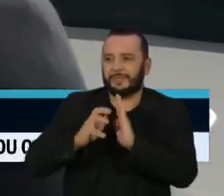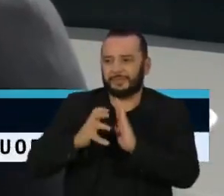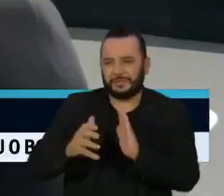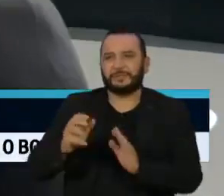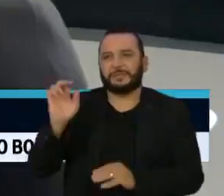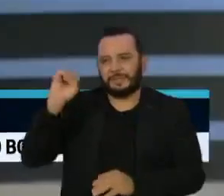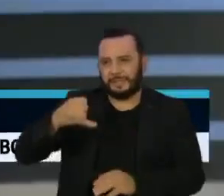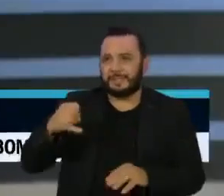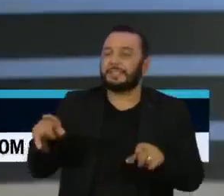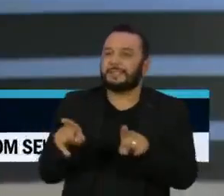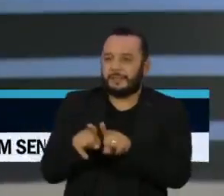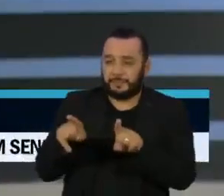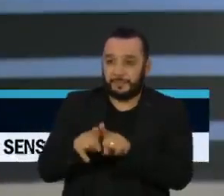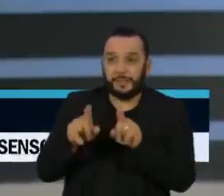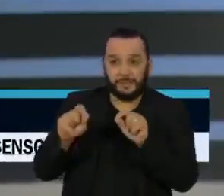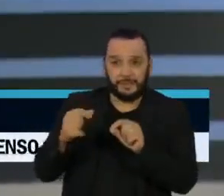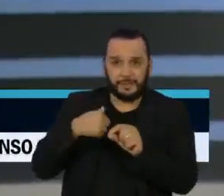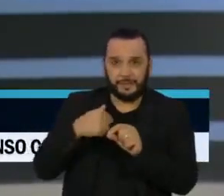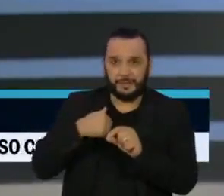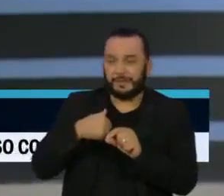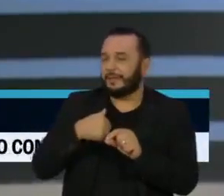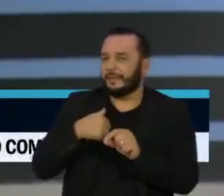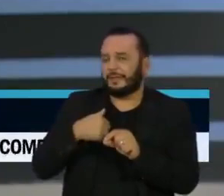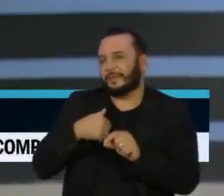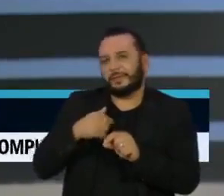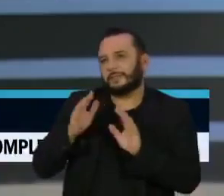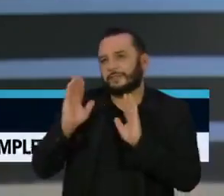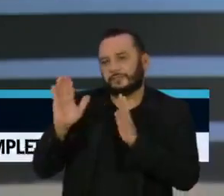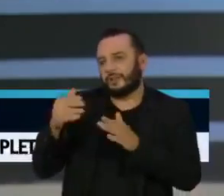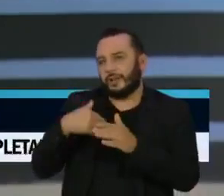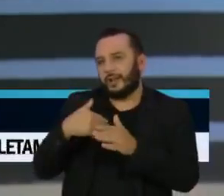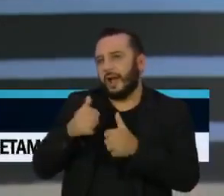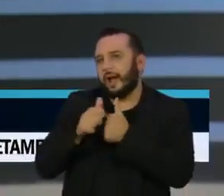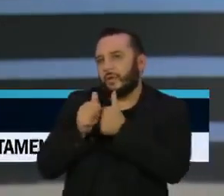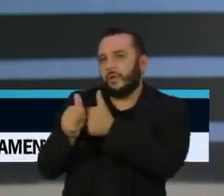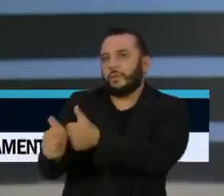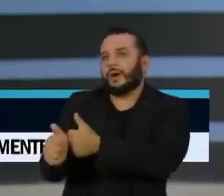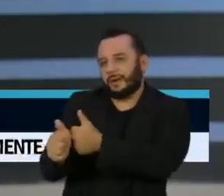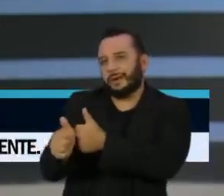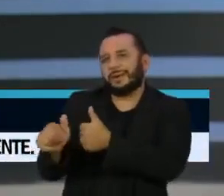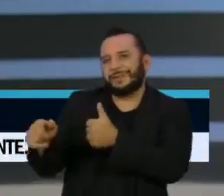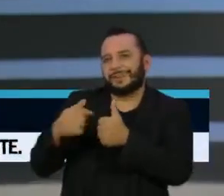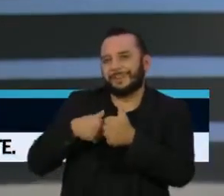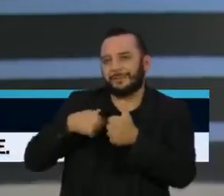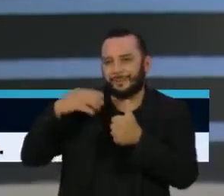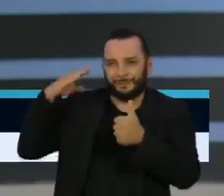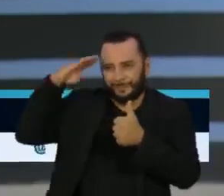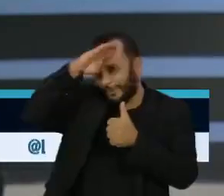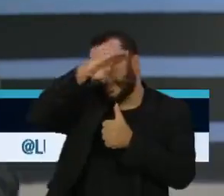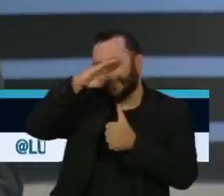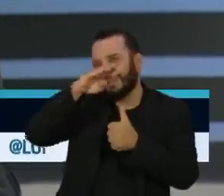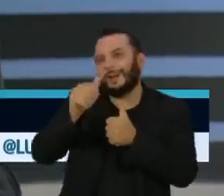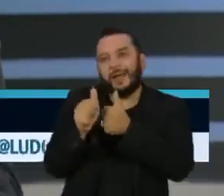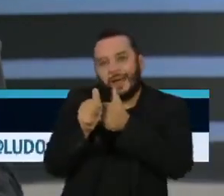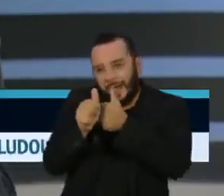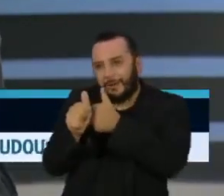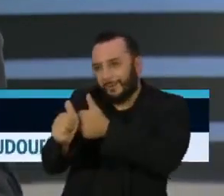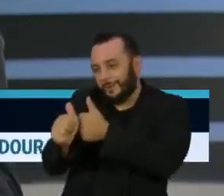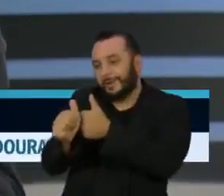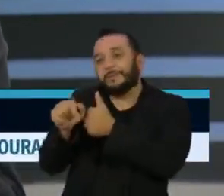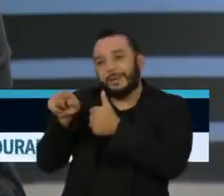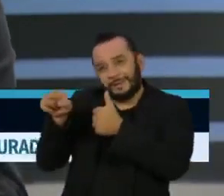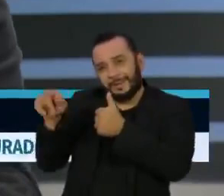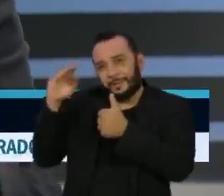acompanhar o presidente não até o definitivo o enterro né mas de sair na última hora mas eventualmente